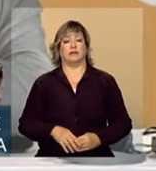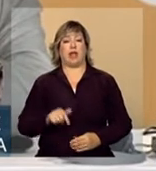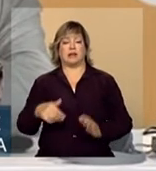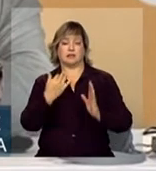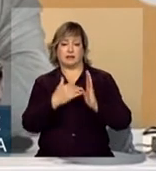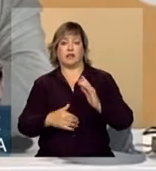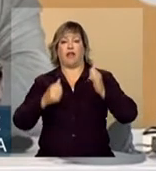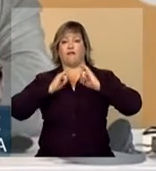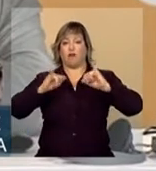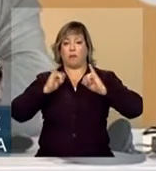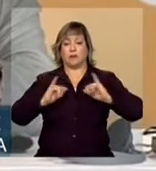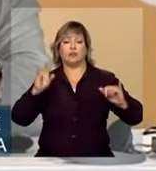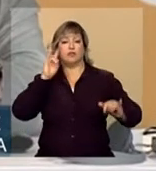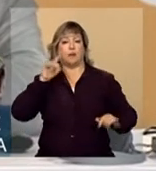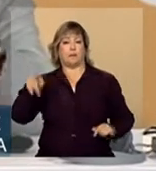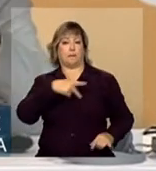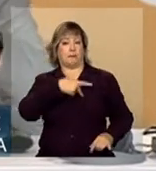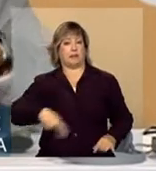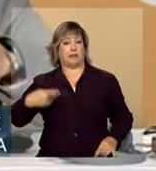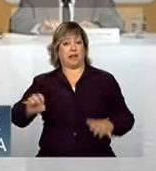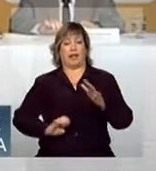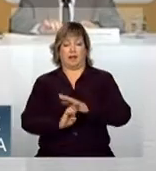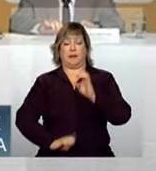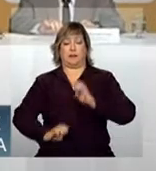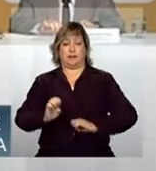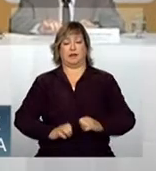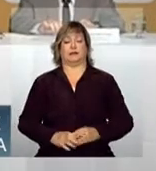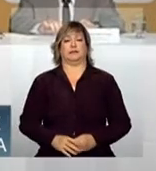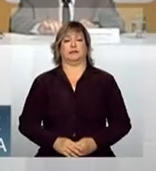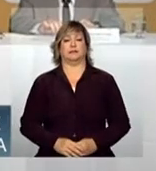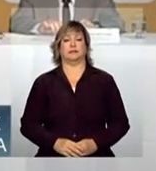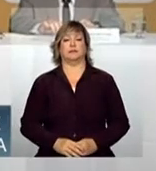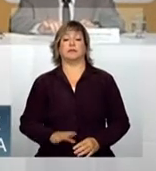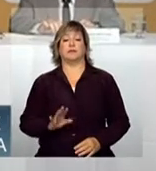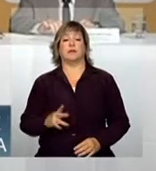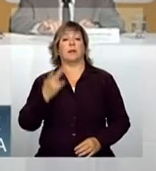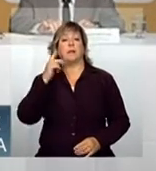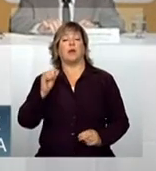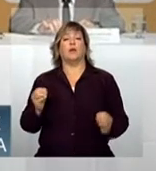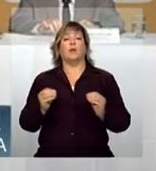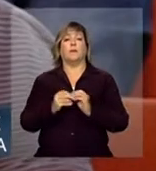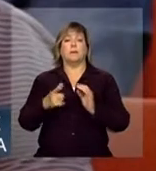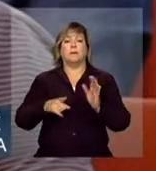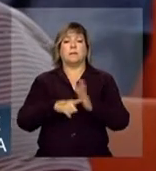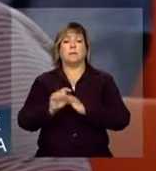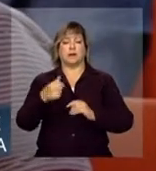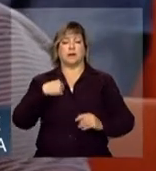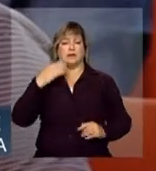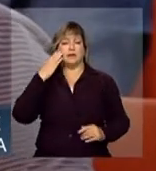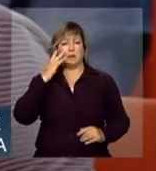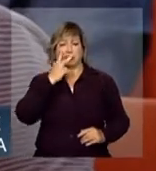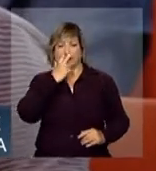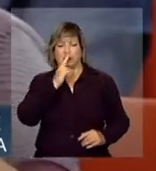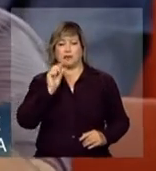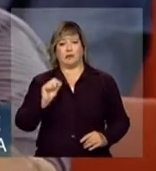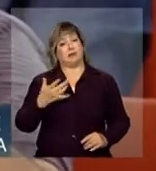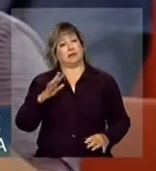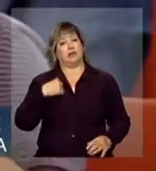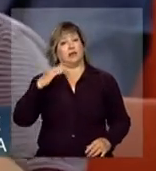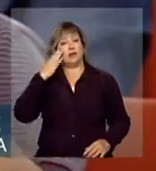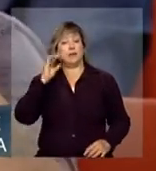esta informação o presidente da empresa. Só para complementar, mas, assim, pelo que eu entendi, talvez tenha entendido